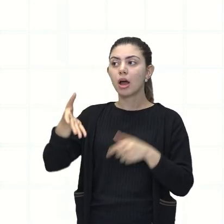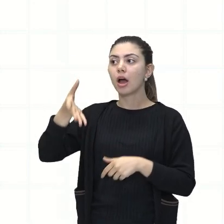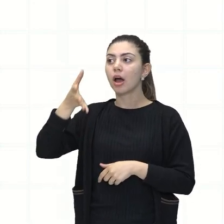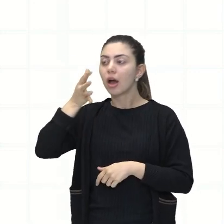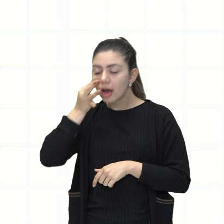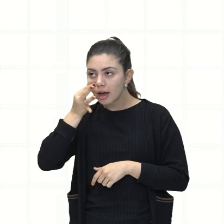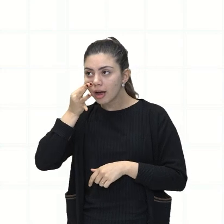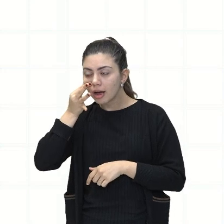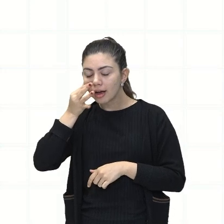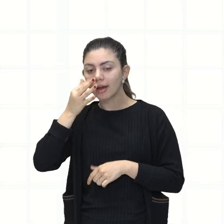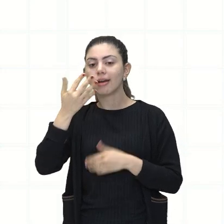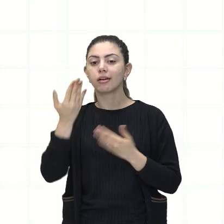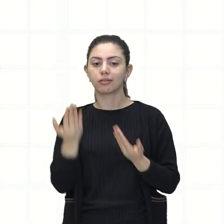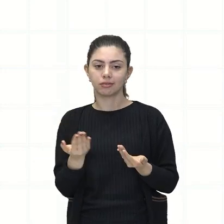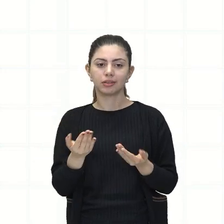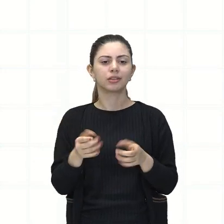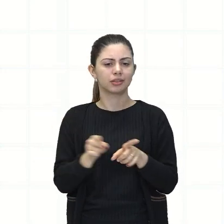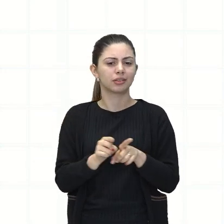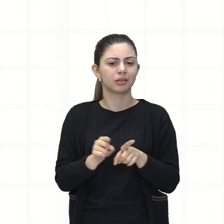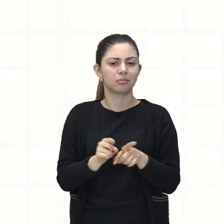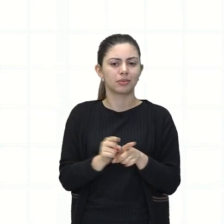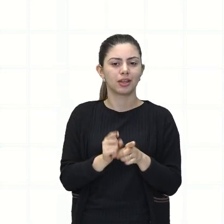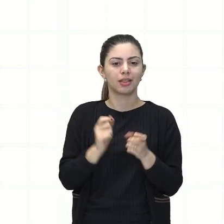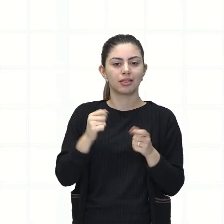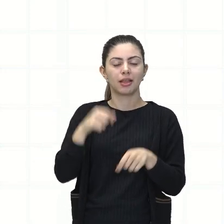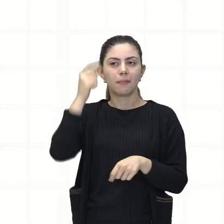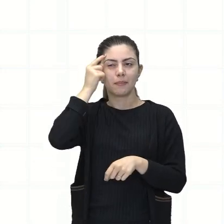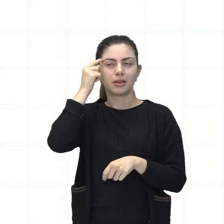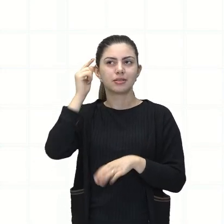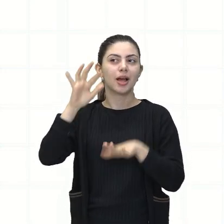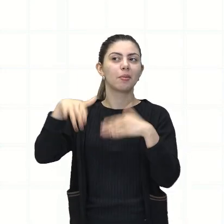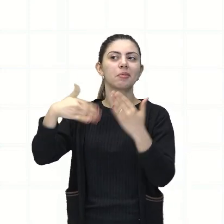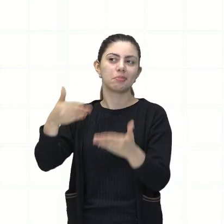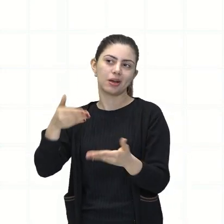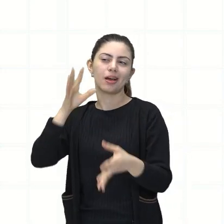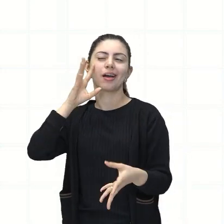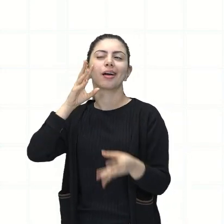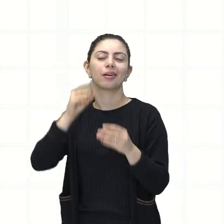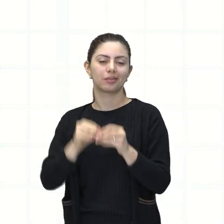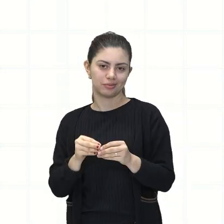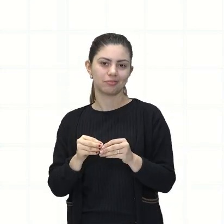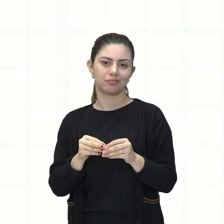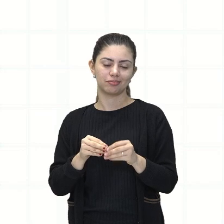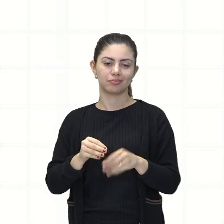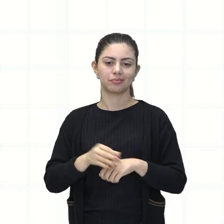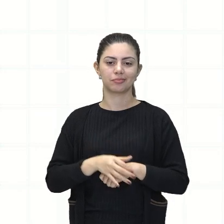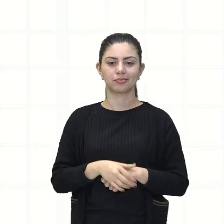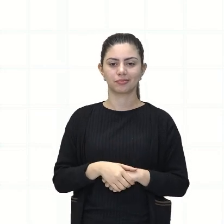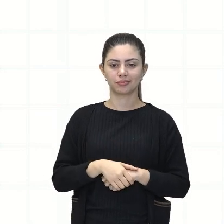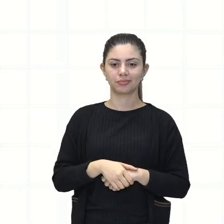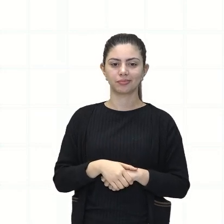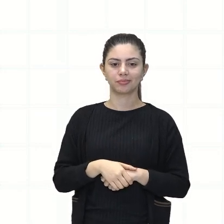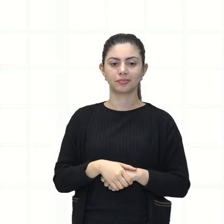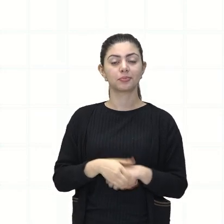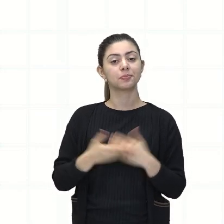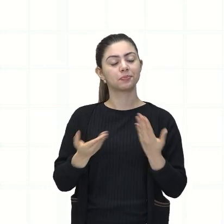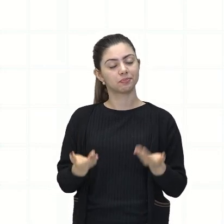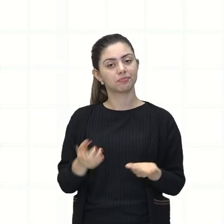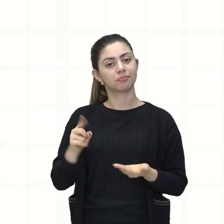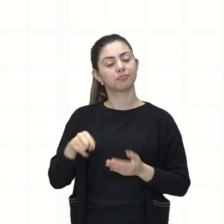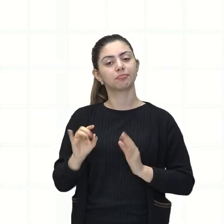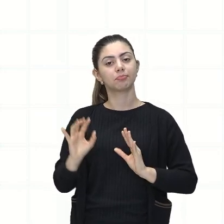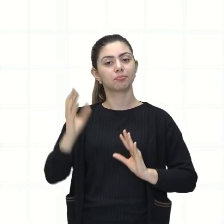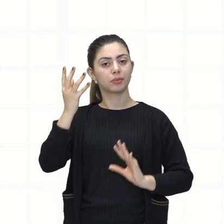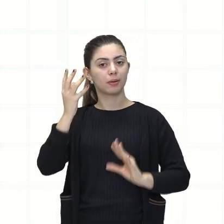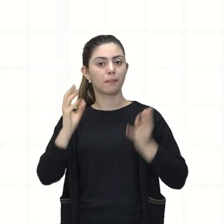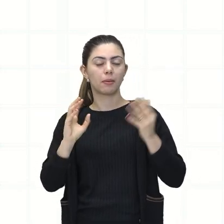presenciamos e já até prevemos o desenrolar dos fatos. Então, são situações que